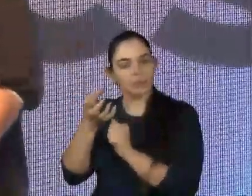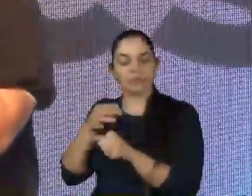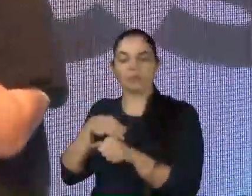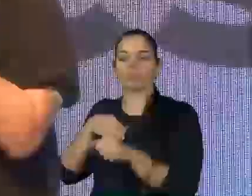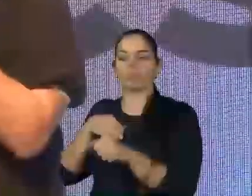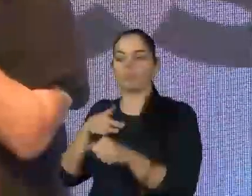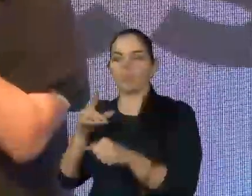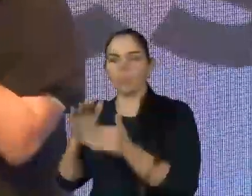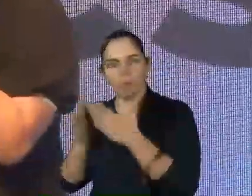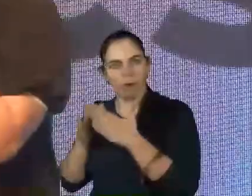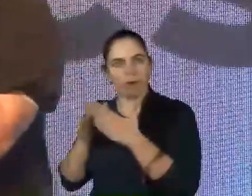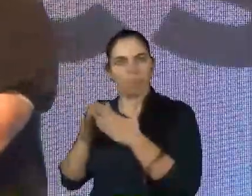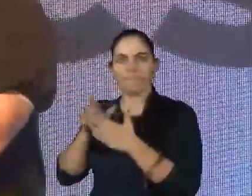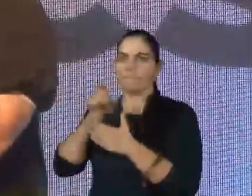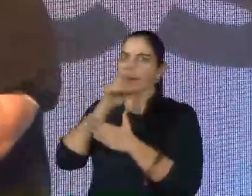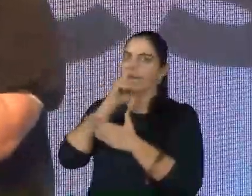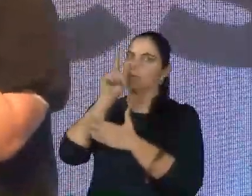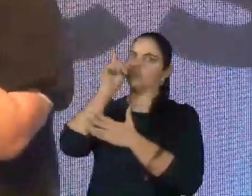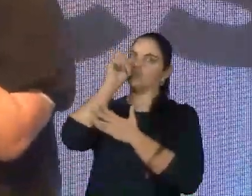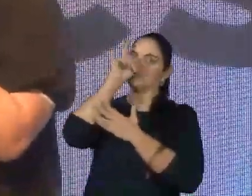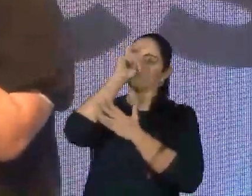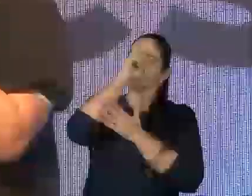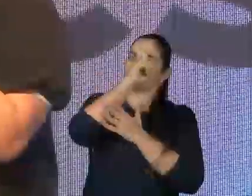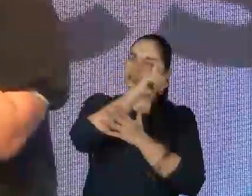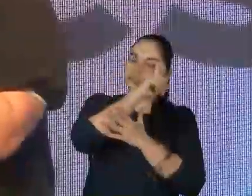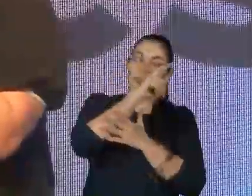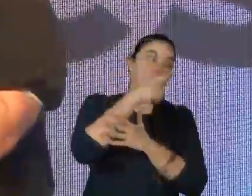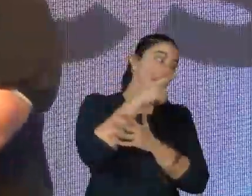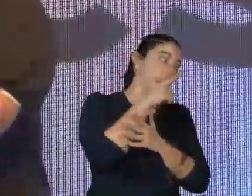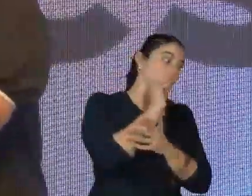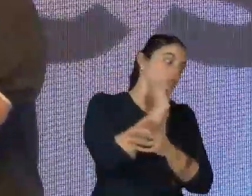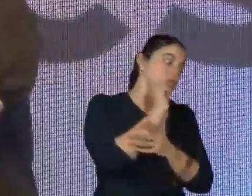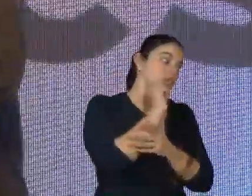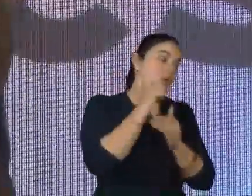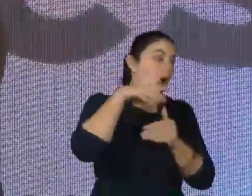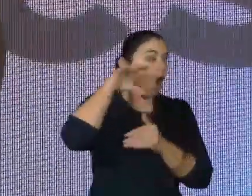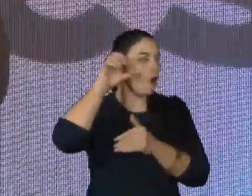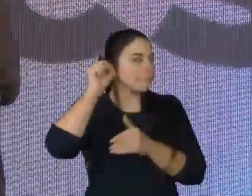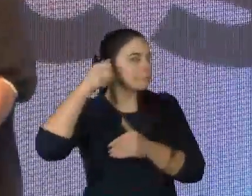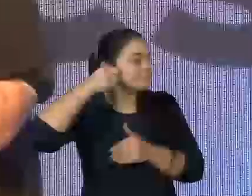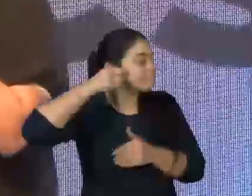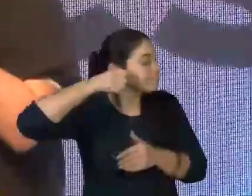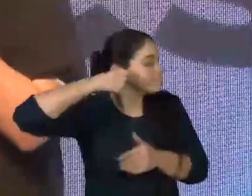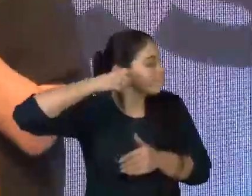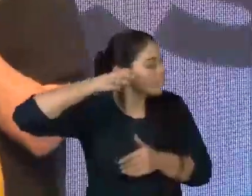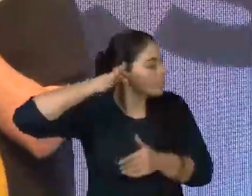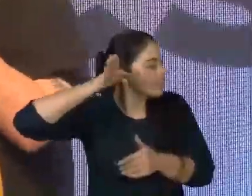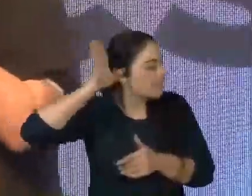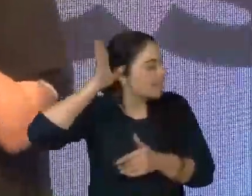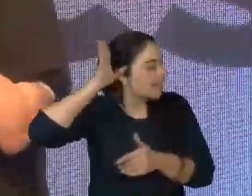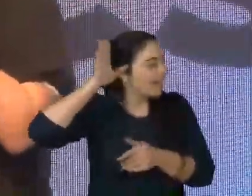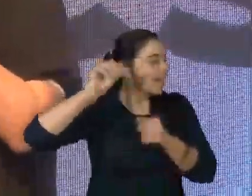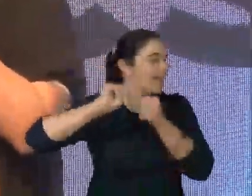Porque o meu pai é difícil, para ele abrir os ouvidos, né? Então,